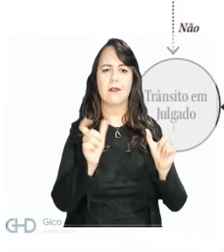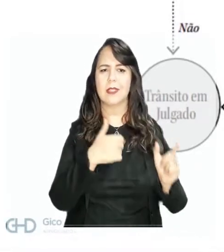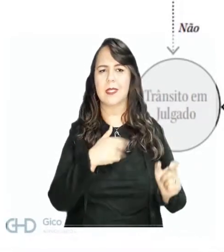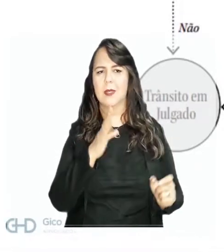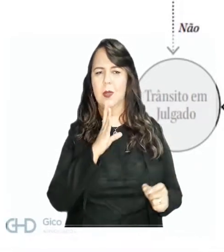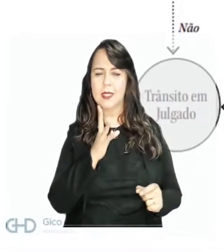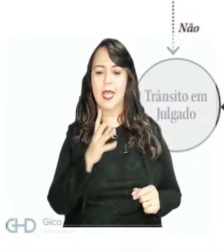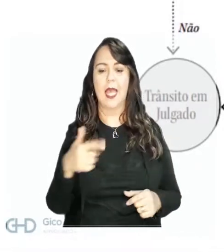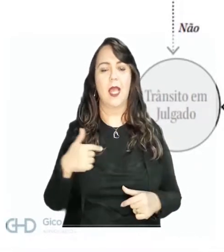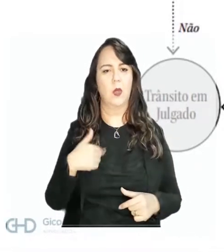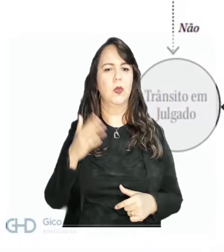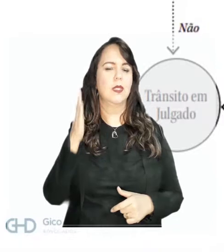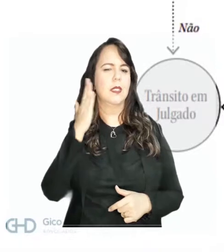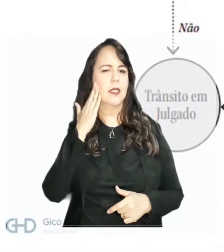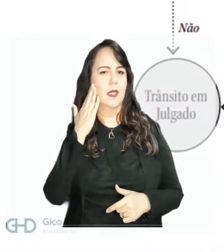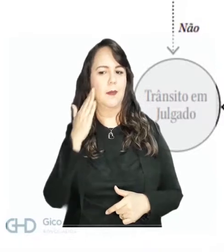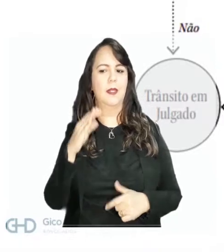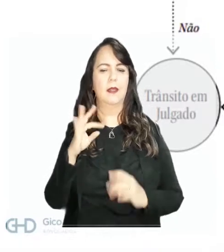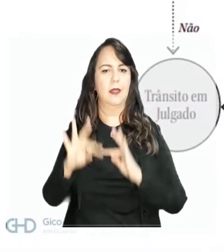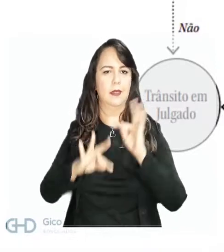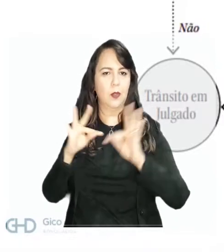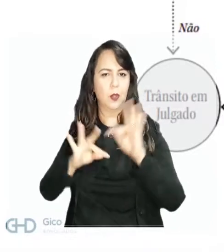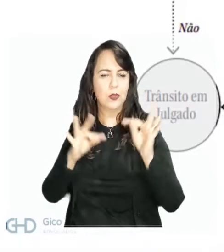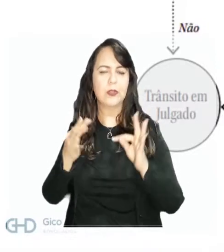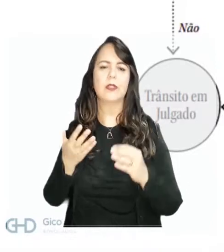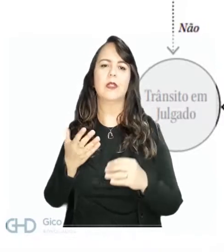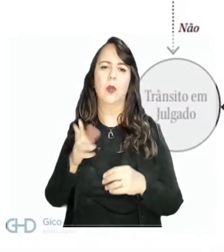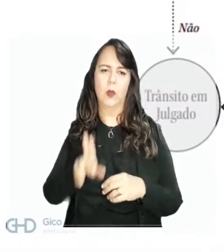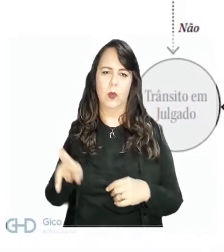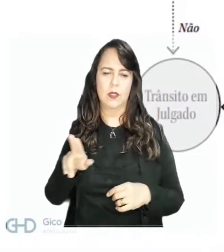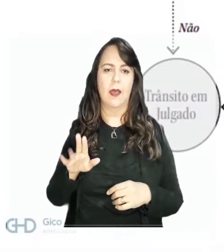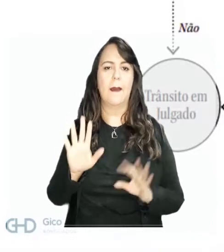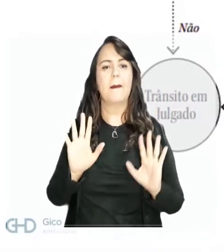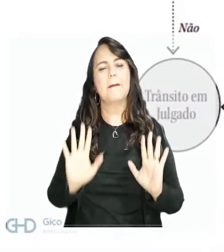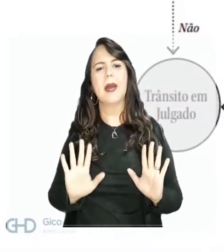direito processual. Não tem nada mais jurídico do que processo.